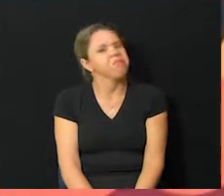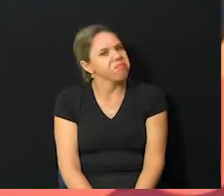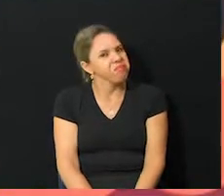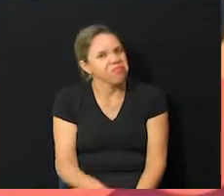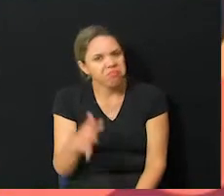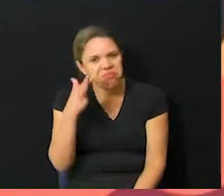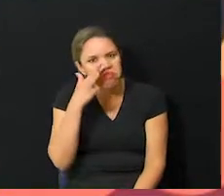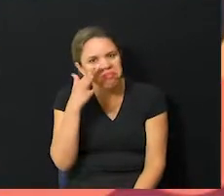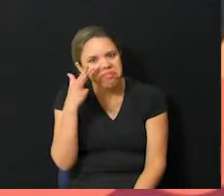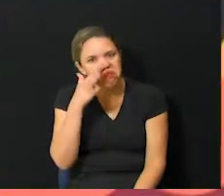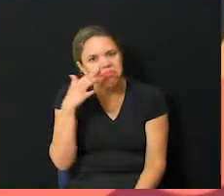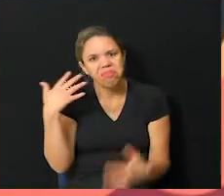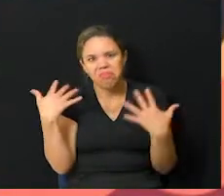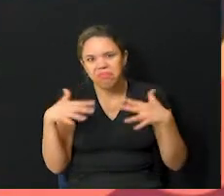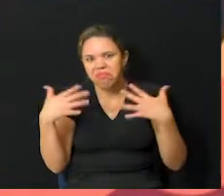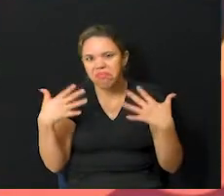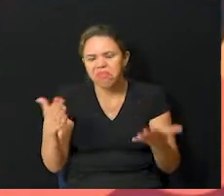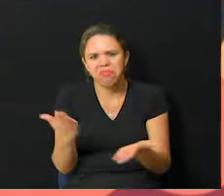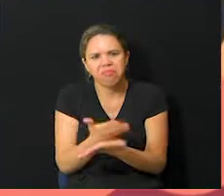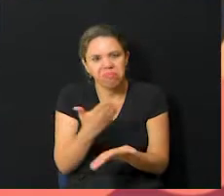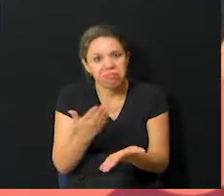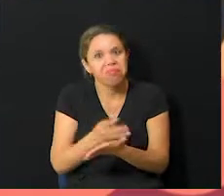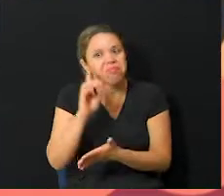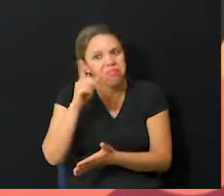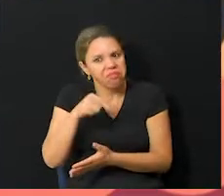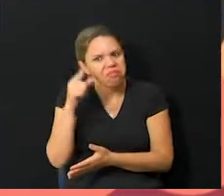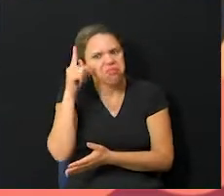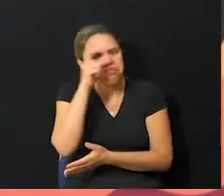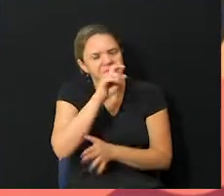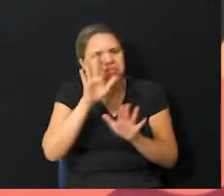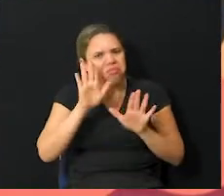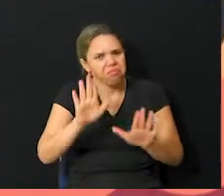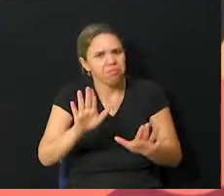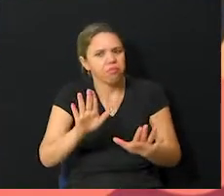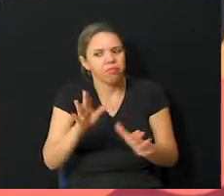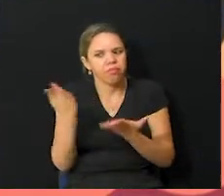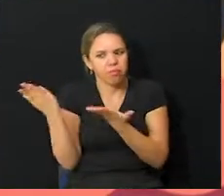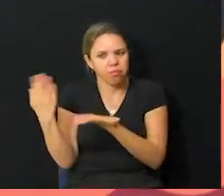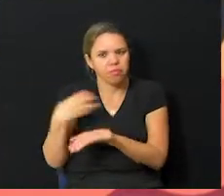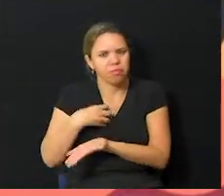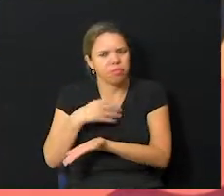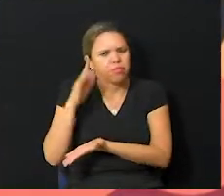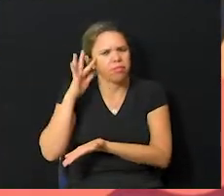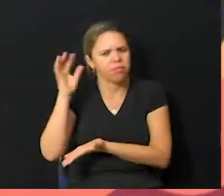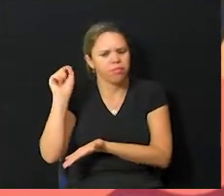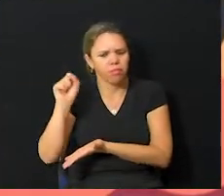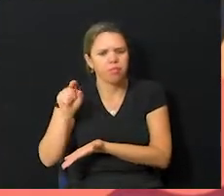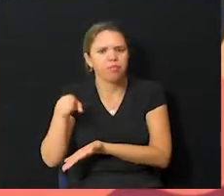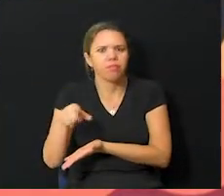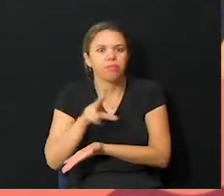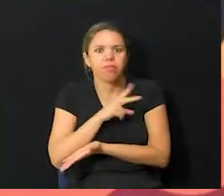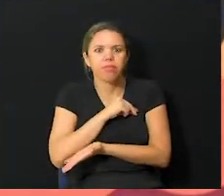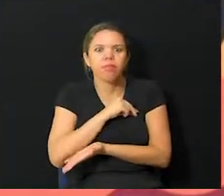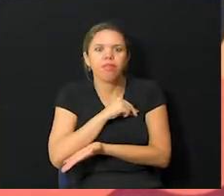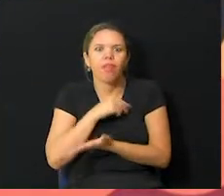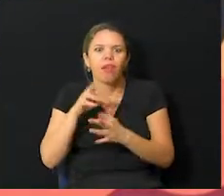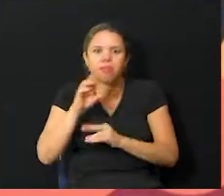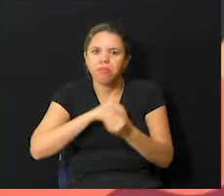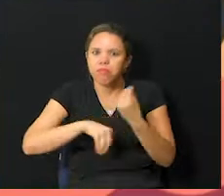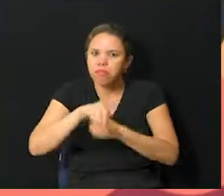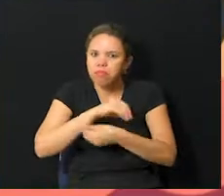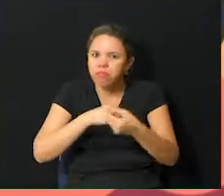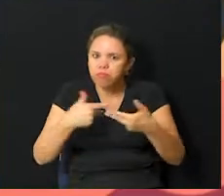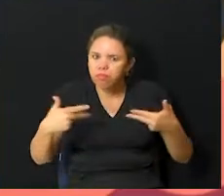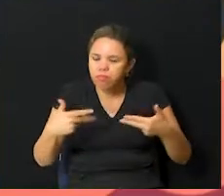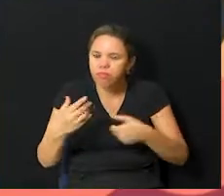A Adriana, se fazer um livro já é complicado, já é difícil, imagina, minha gente, diversificar